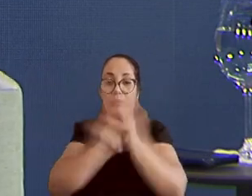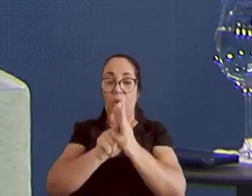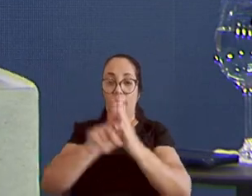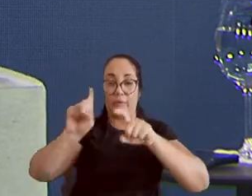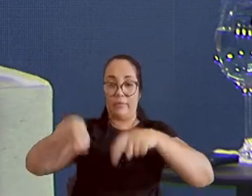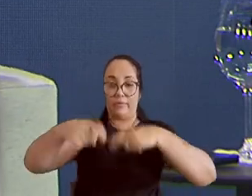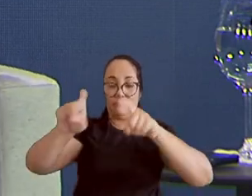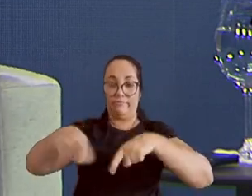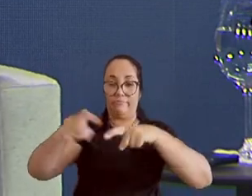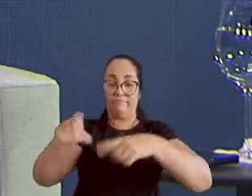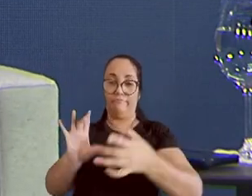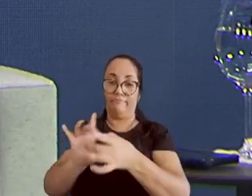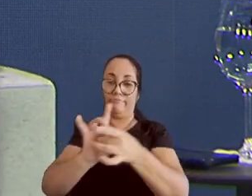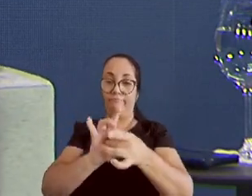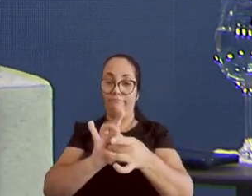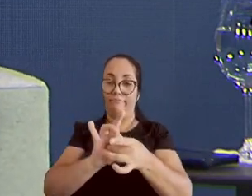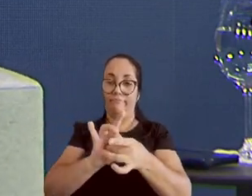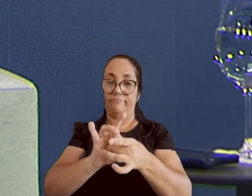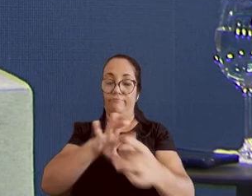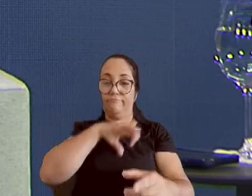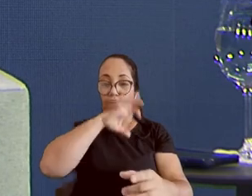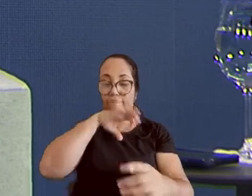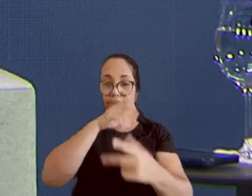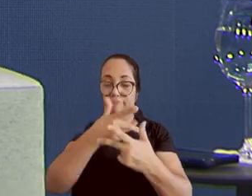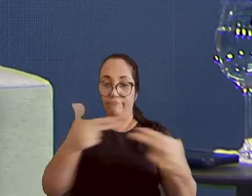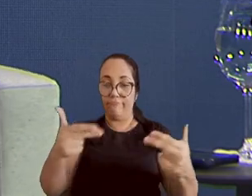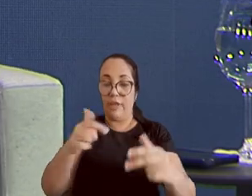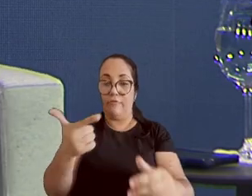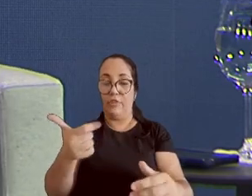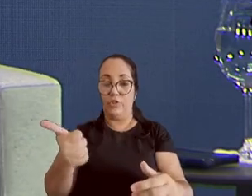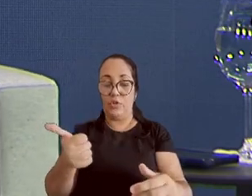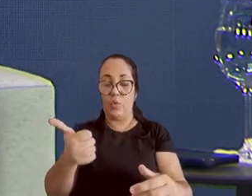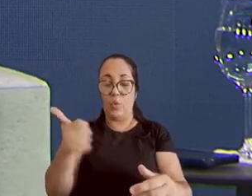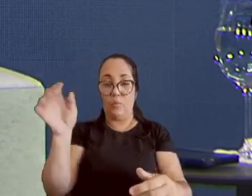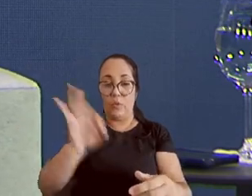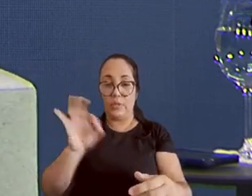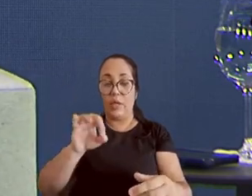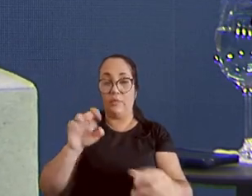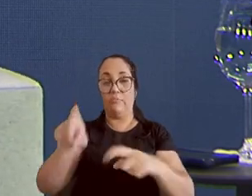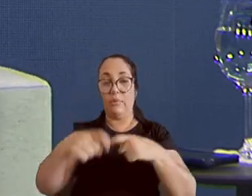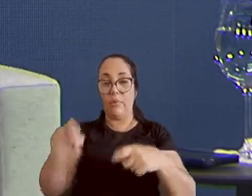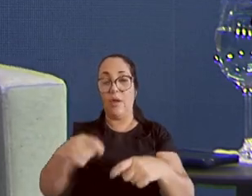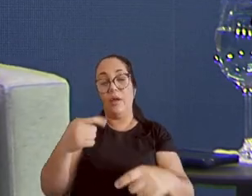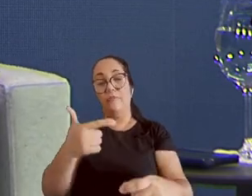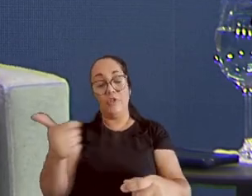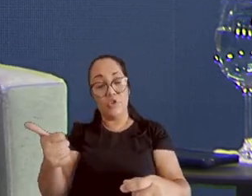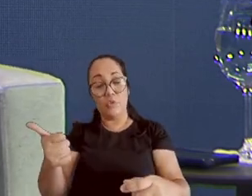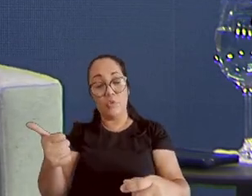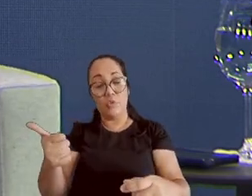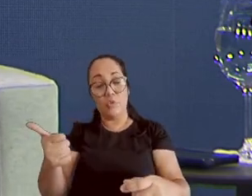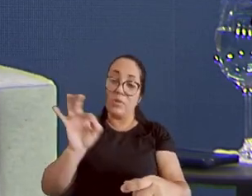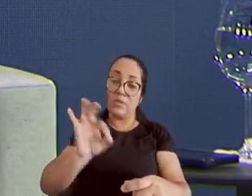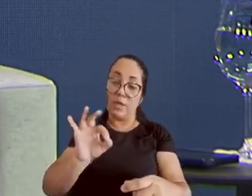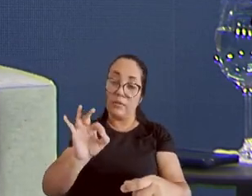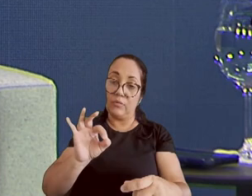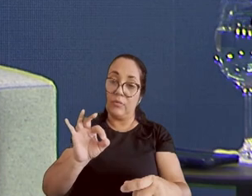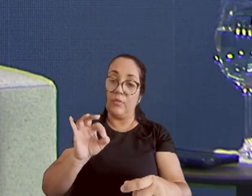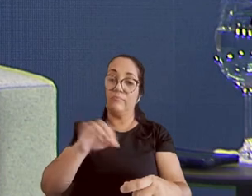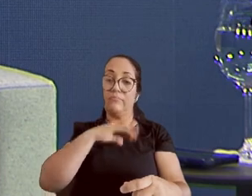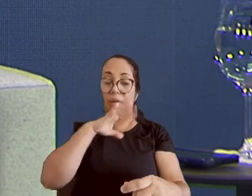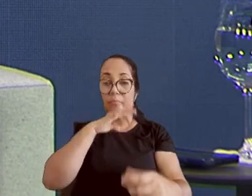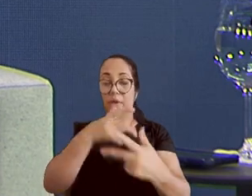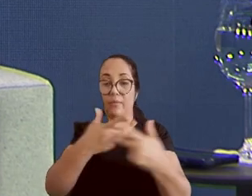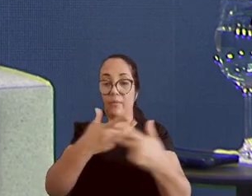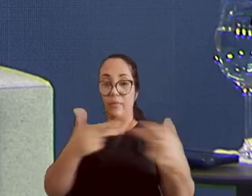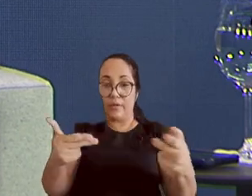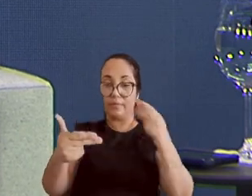8% para agricultura mais ou menos 21 22% para pecuária desses 22 por cento metade a terra degradada